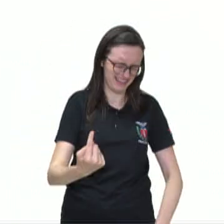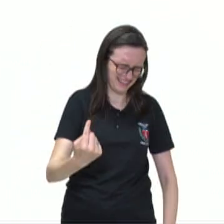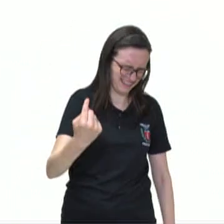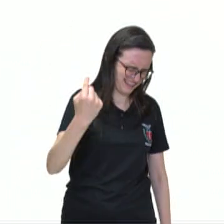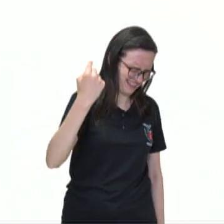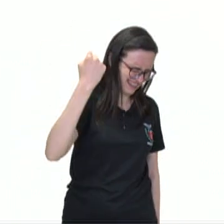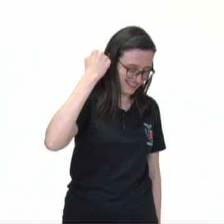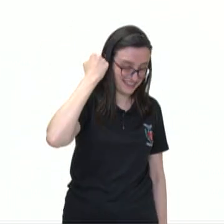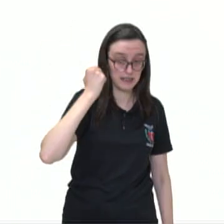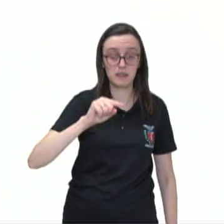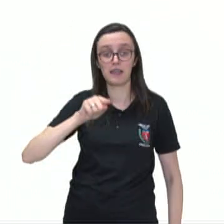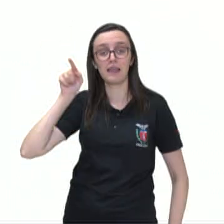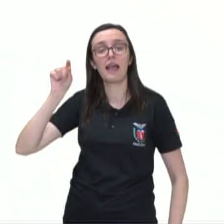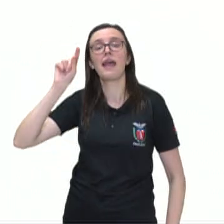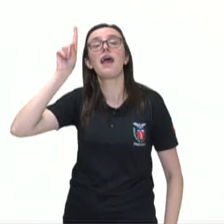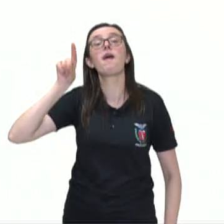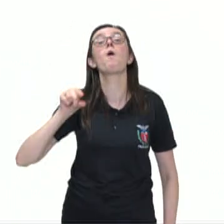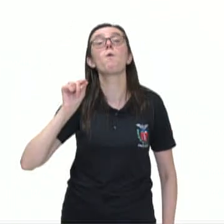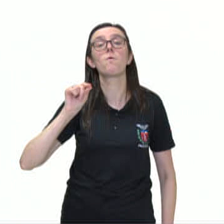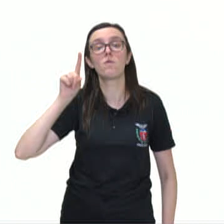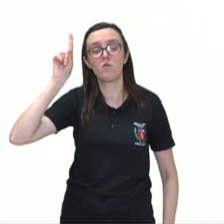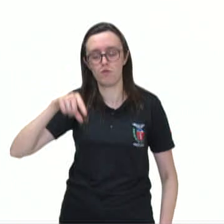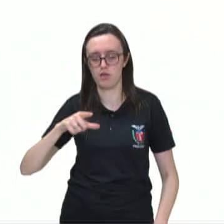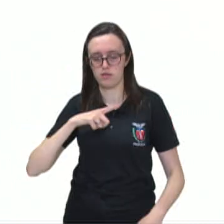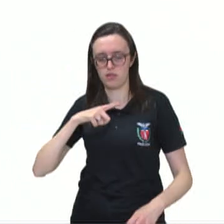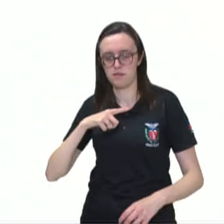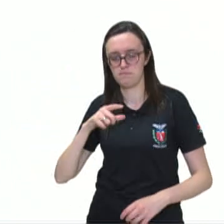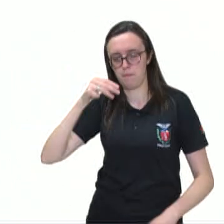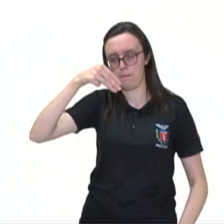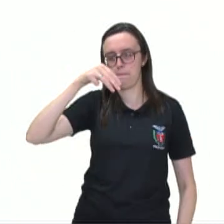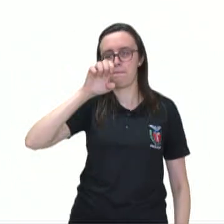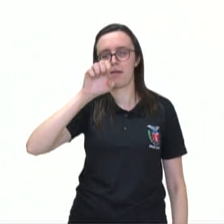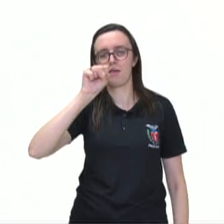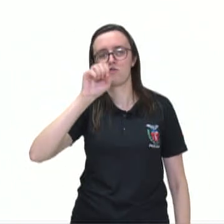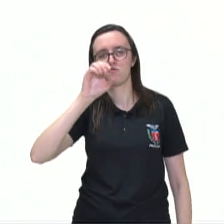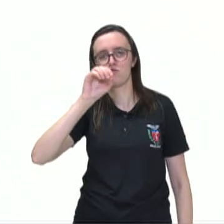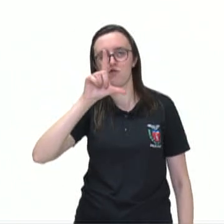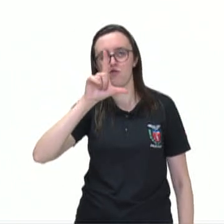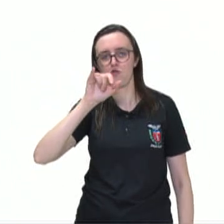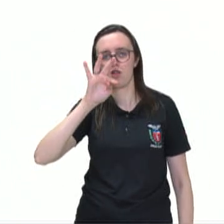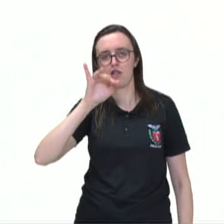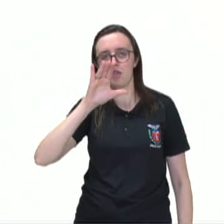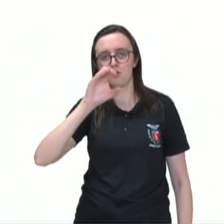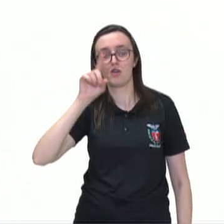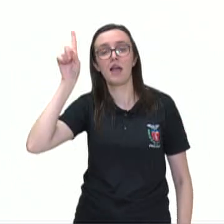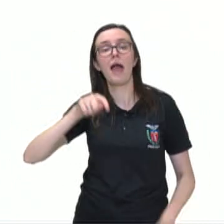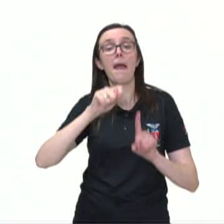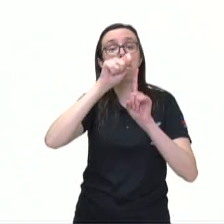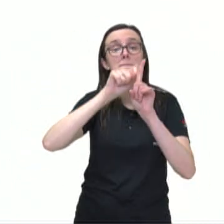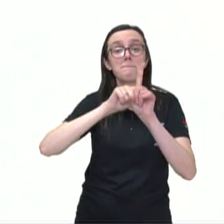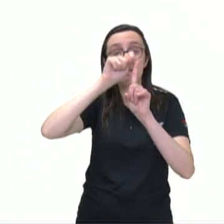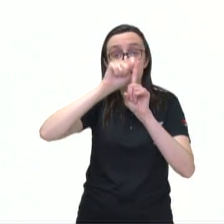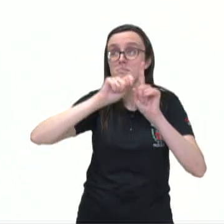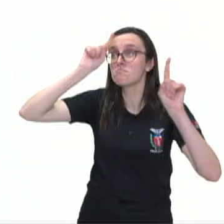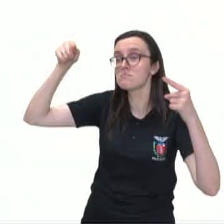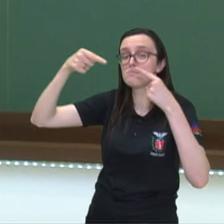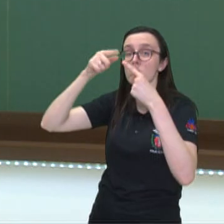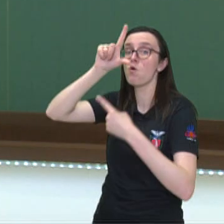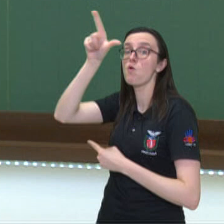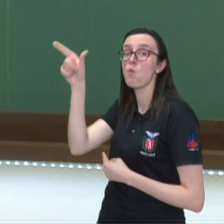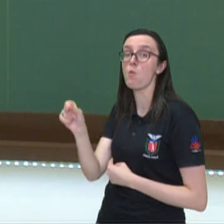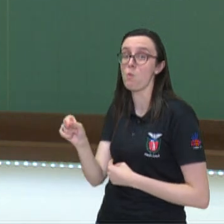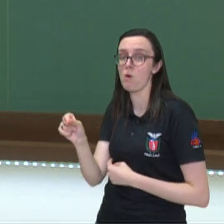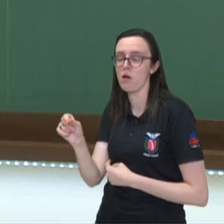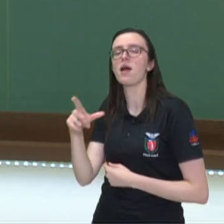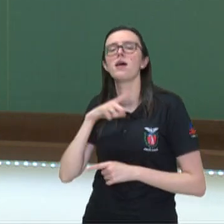E ele é um monumento mesolítico, que marca os meses lunares. Então nós temos, além dos